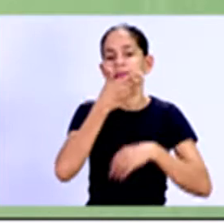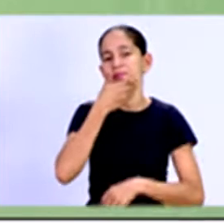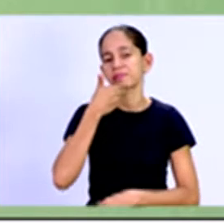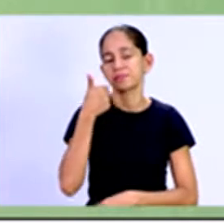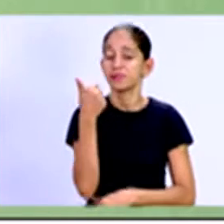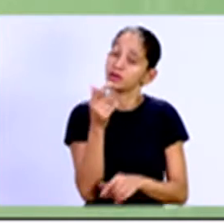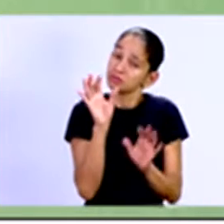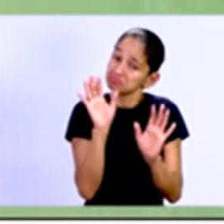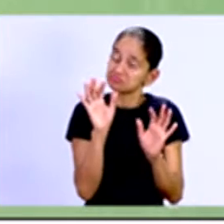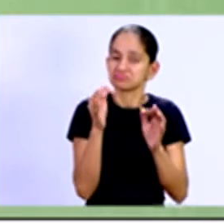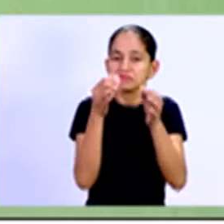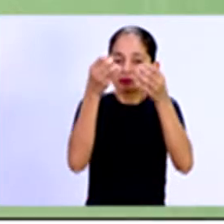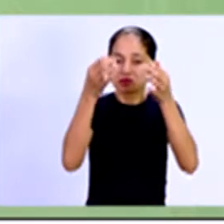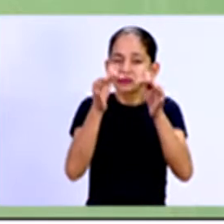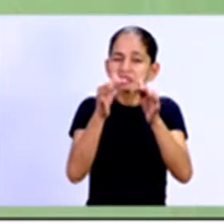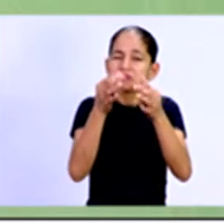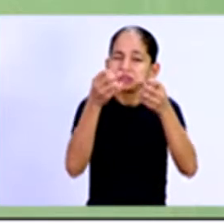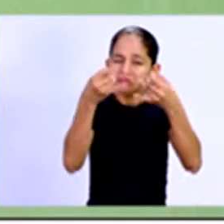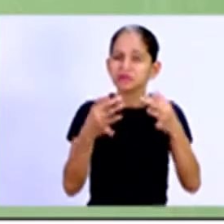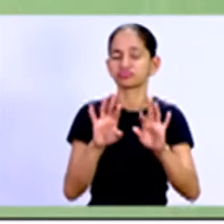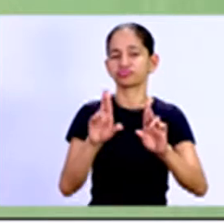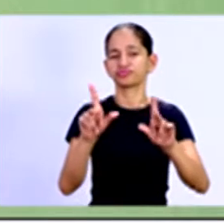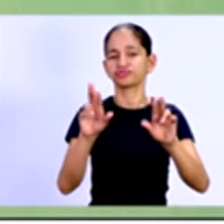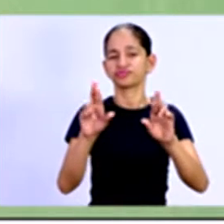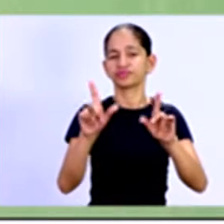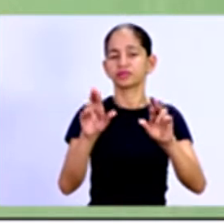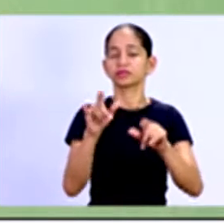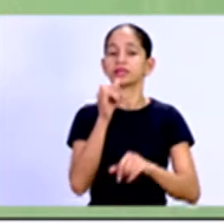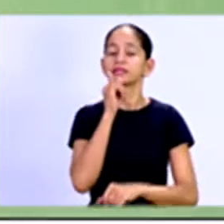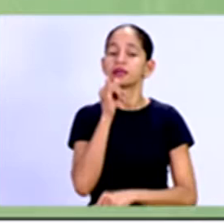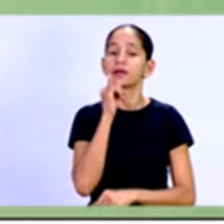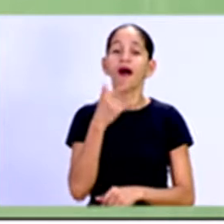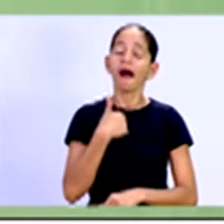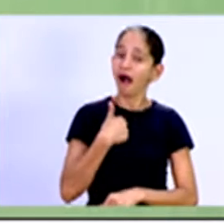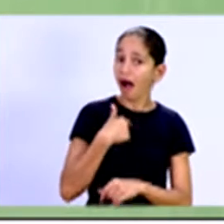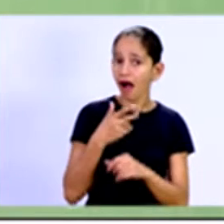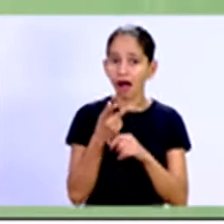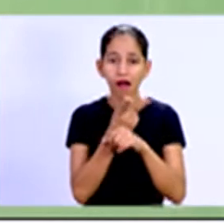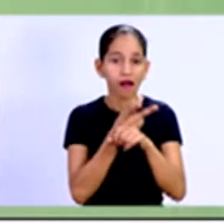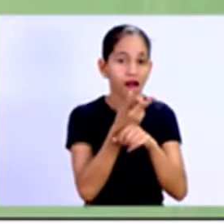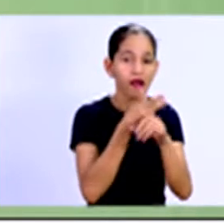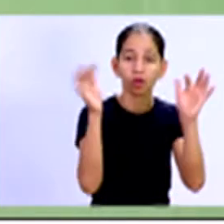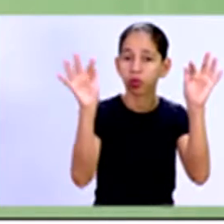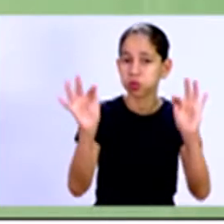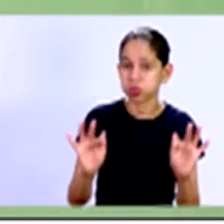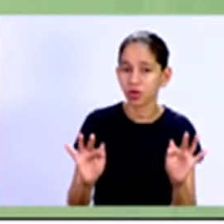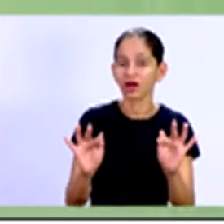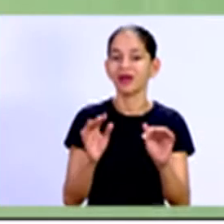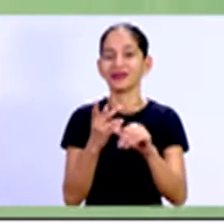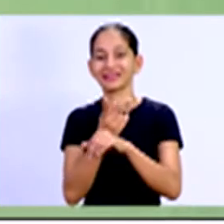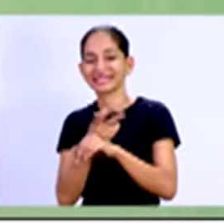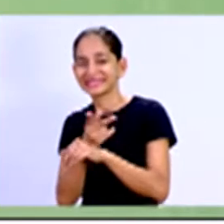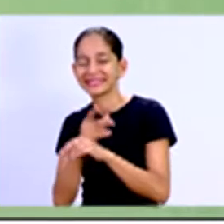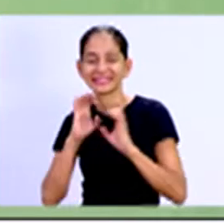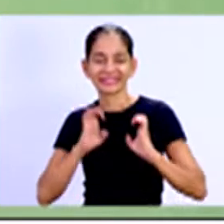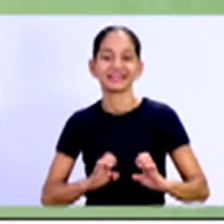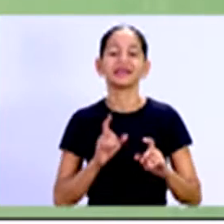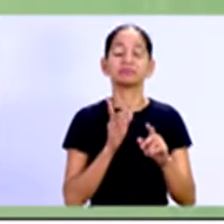que ele vai dizer. Ou seja, o homem busca sempre a felicidade, aquilo que nós chamamos de